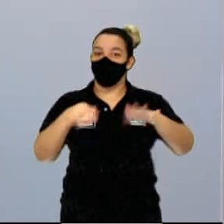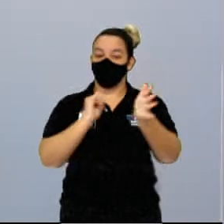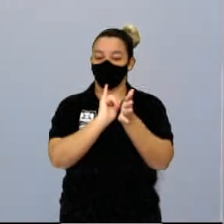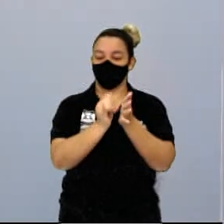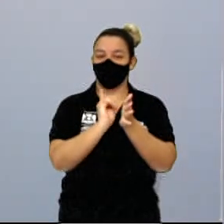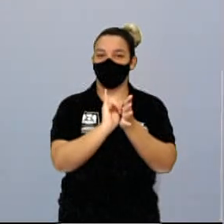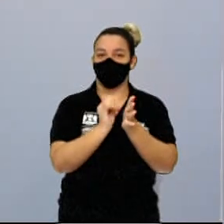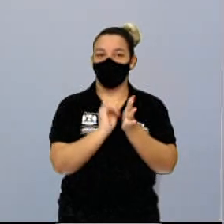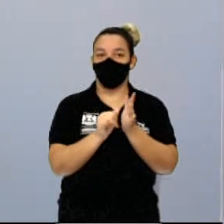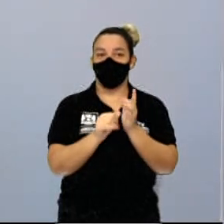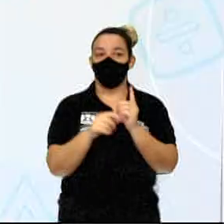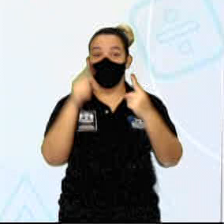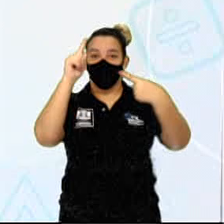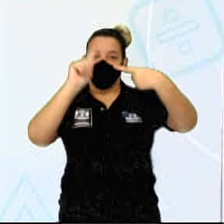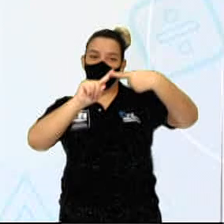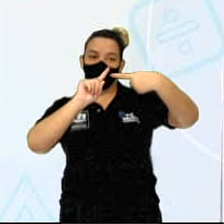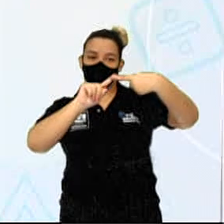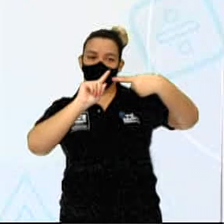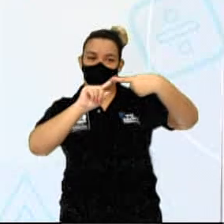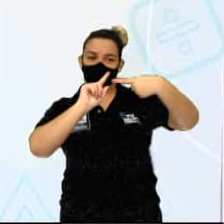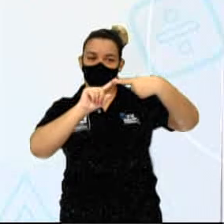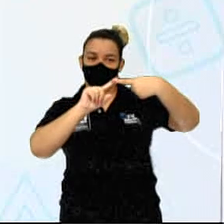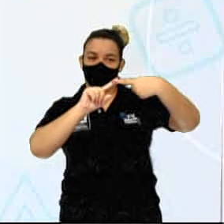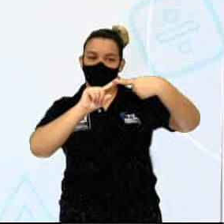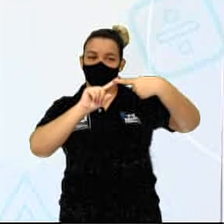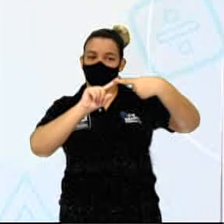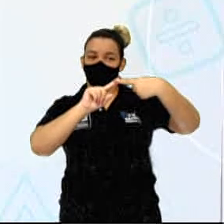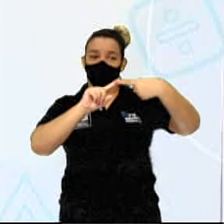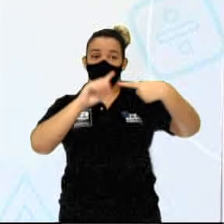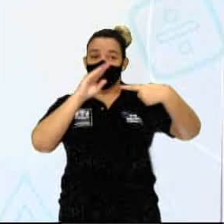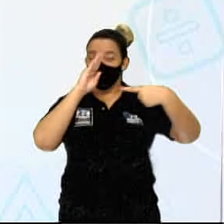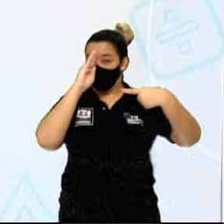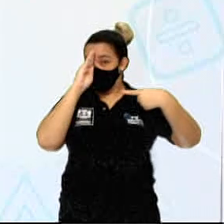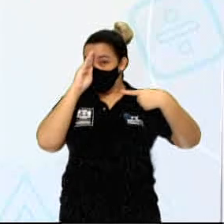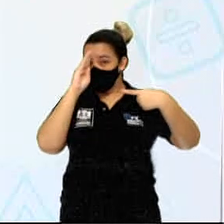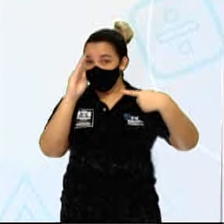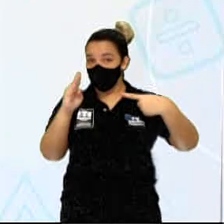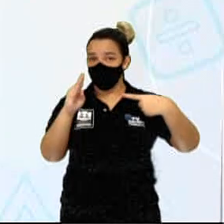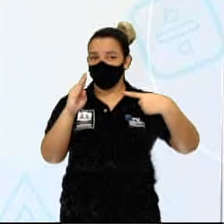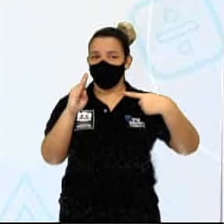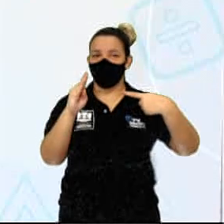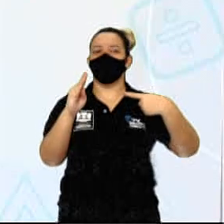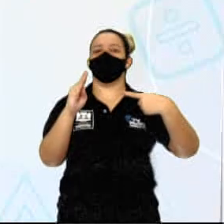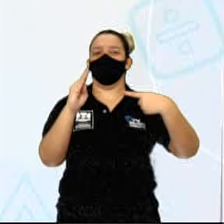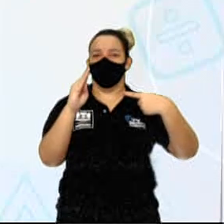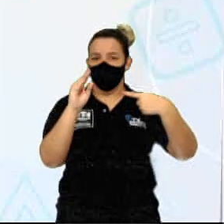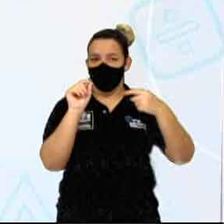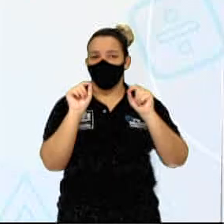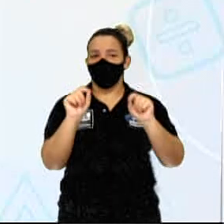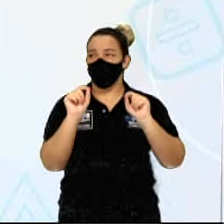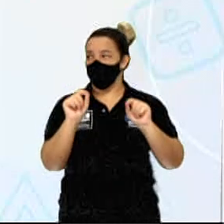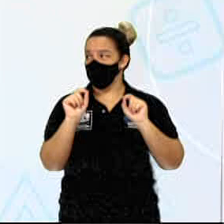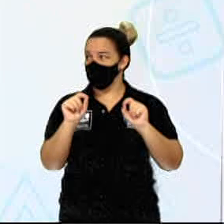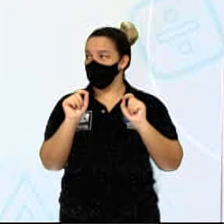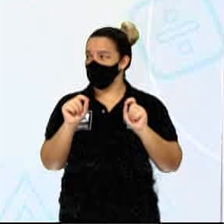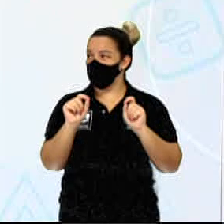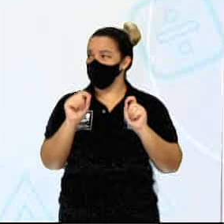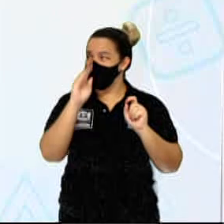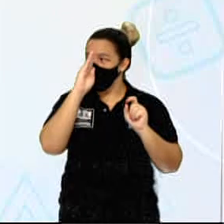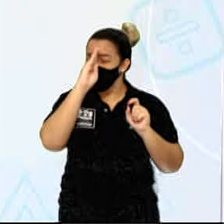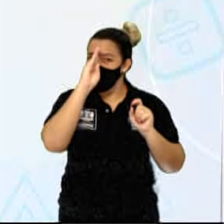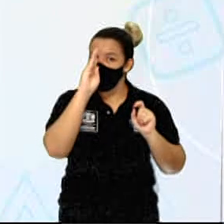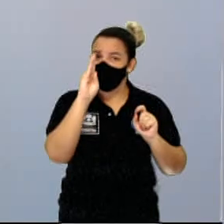narrativa. A primeira é: o motivo pelo qual realizamos uma tarefa, isto é o que vai determinar